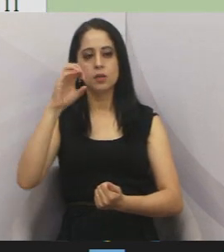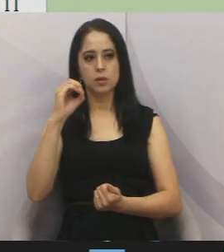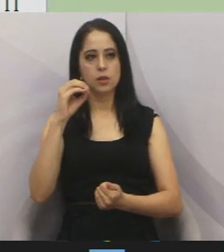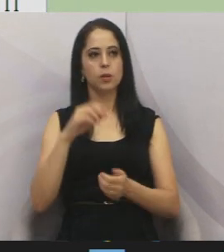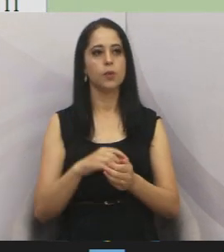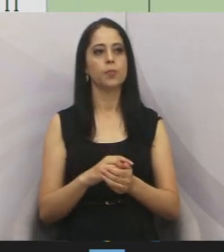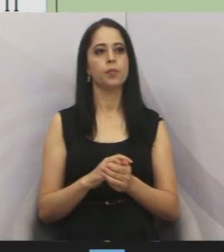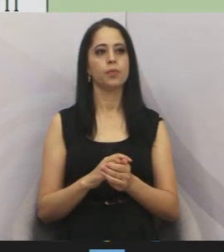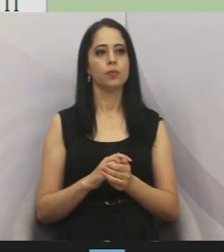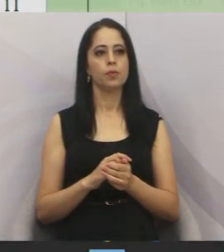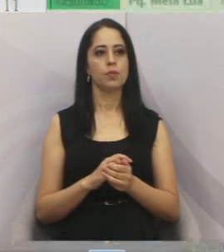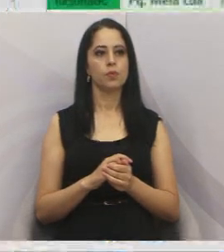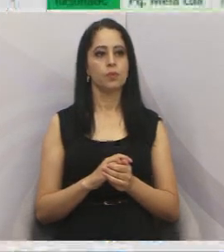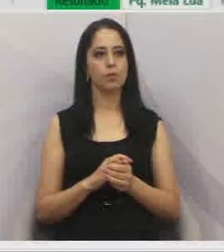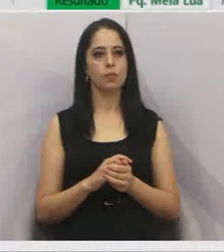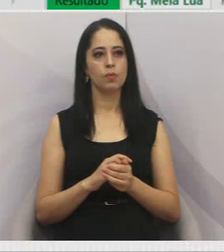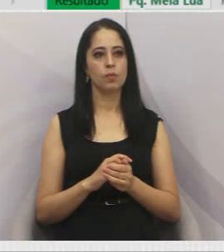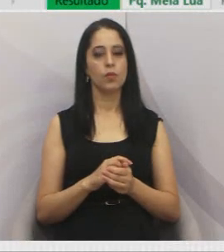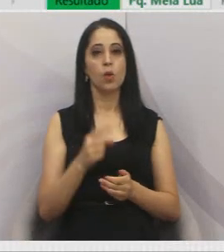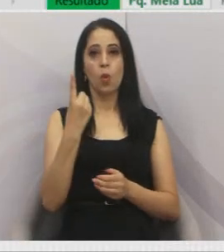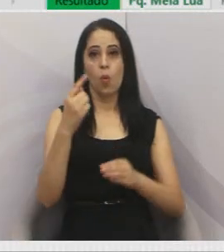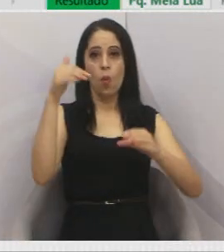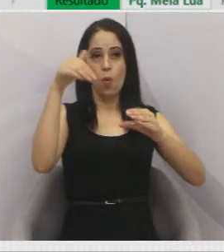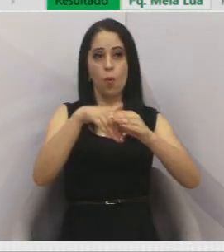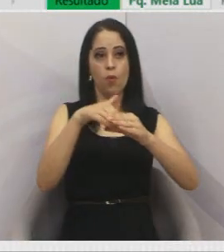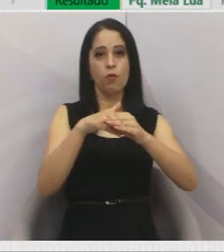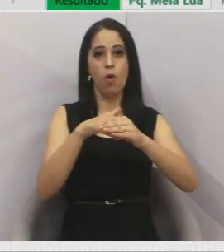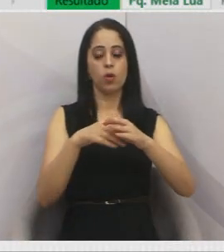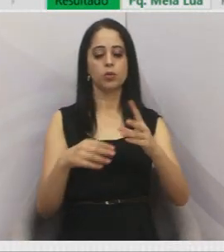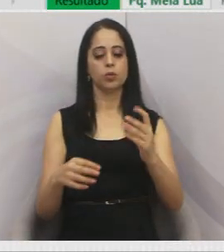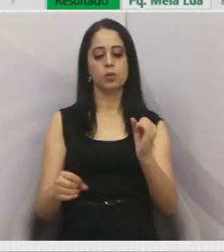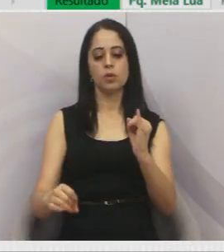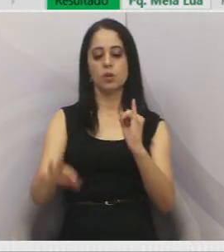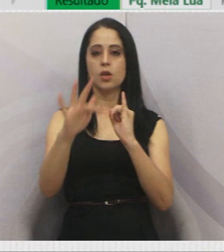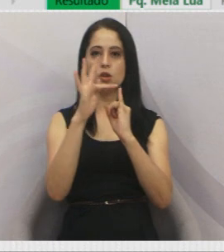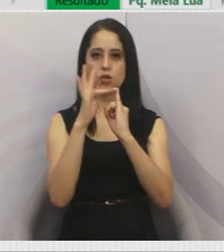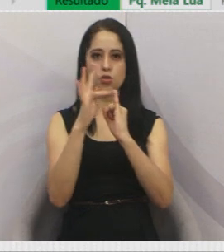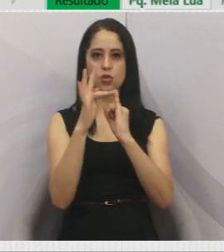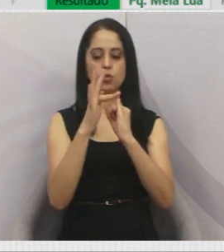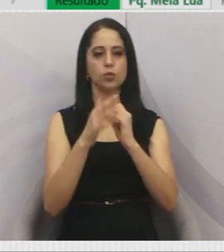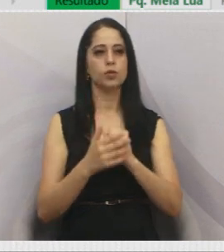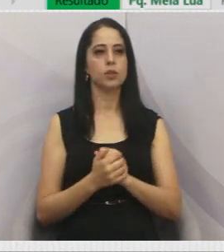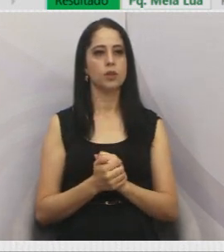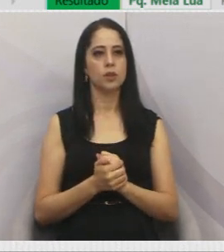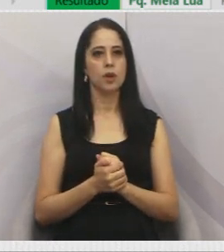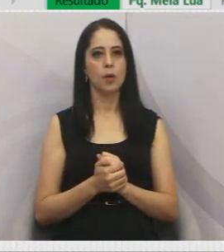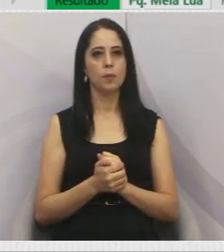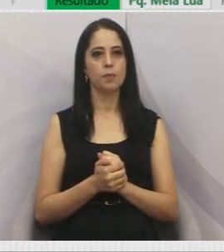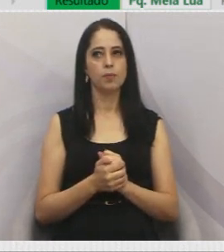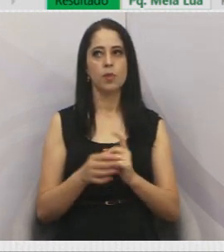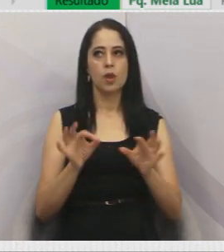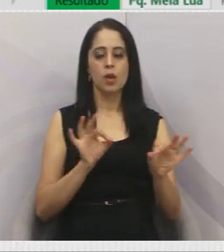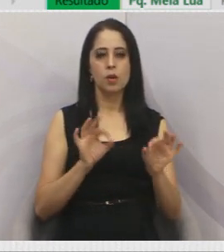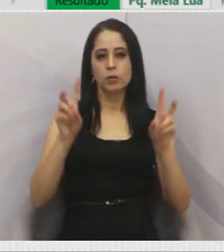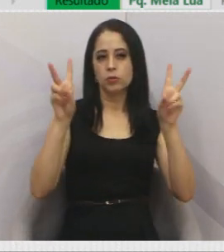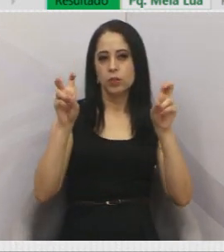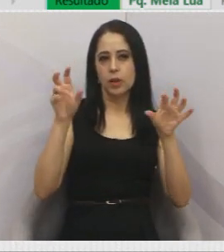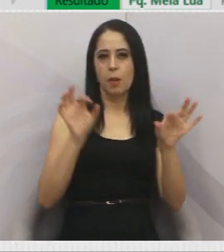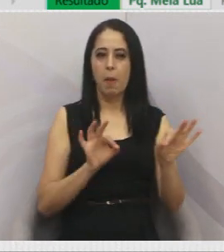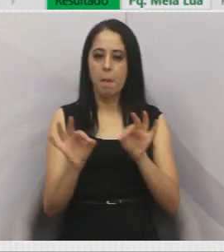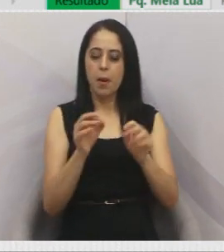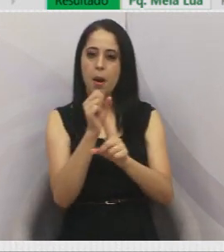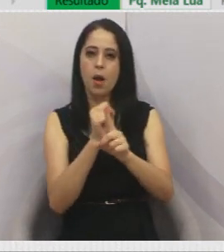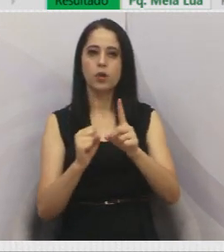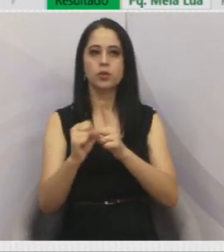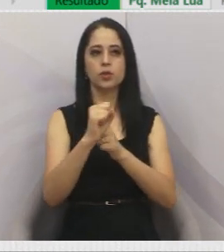acadêmicas e de pesquisa, um voto para o Instituto Federal. Segmento organização da sociedade civil, um